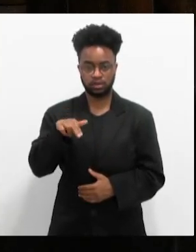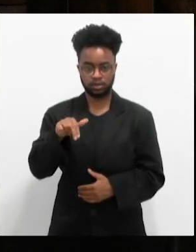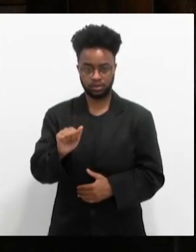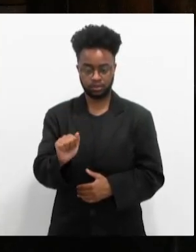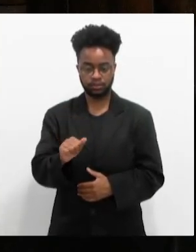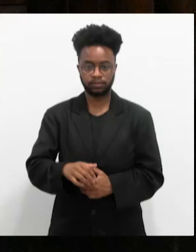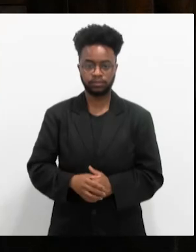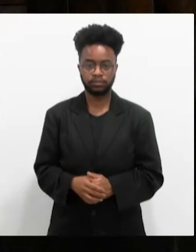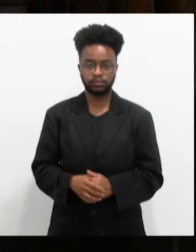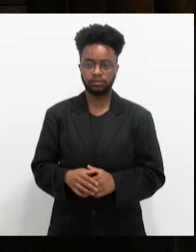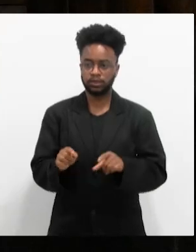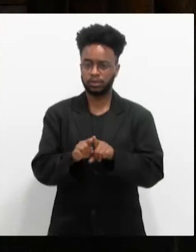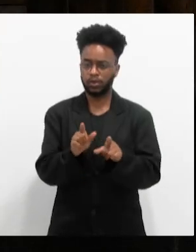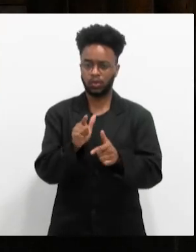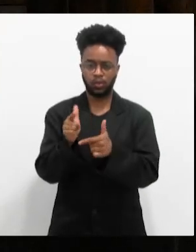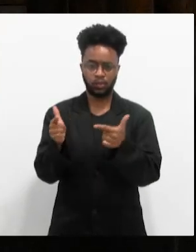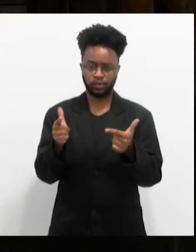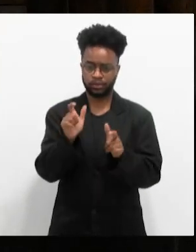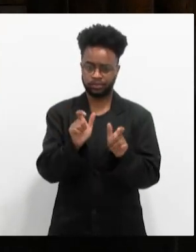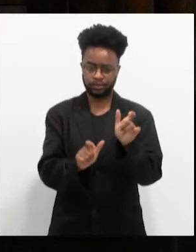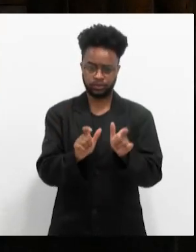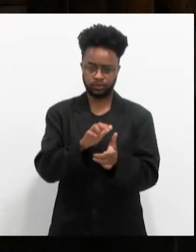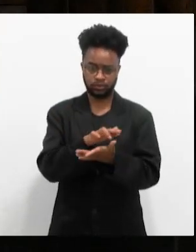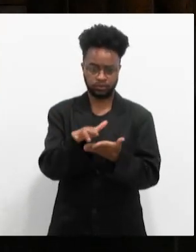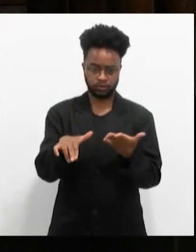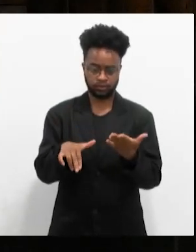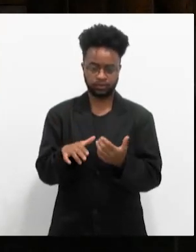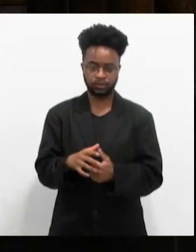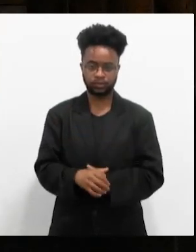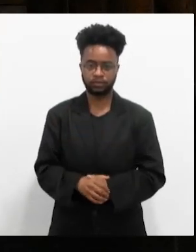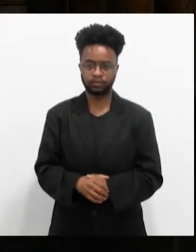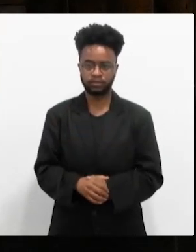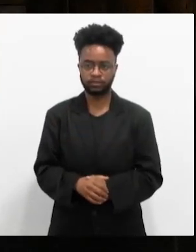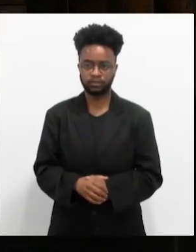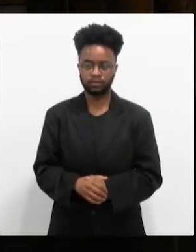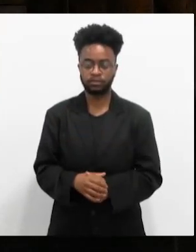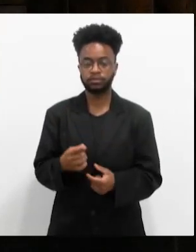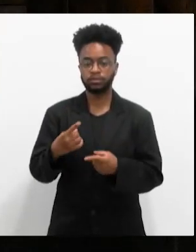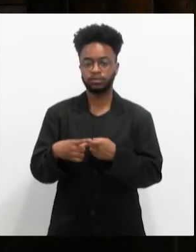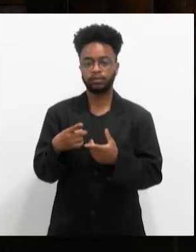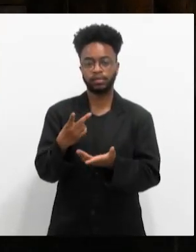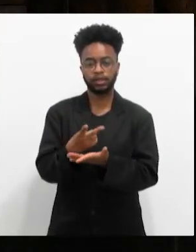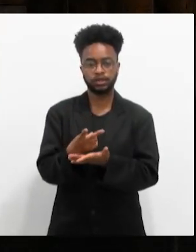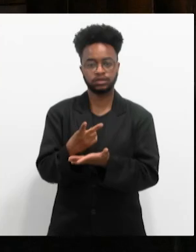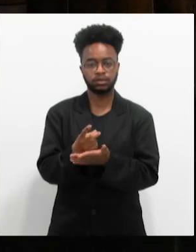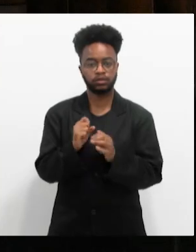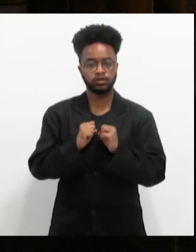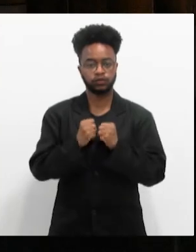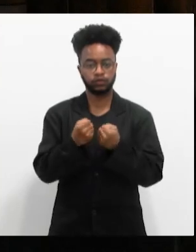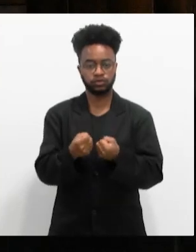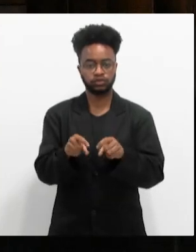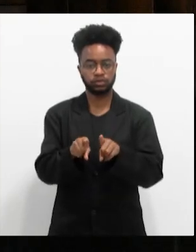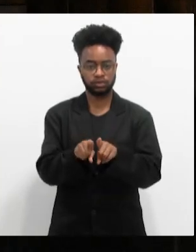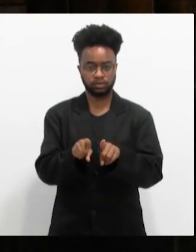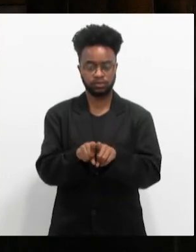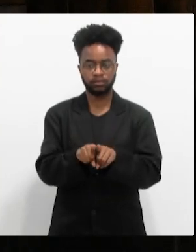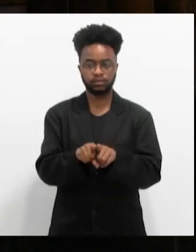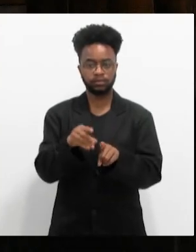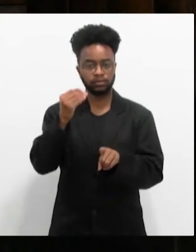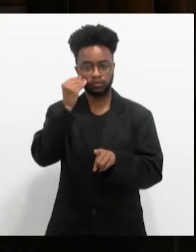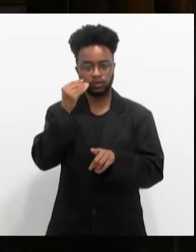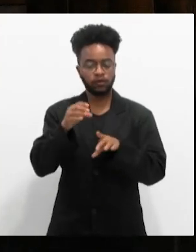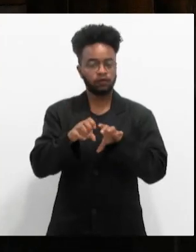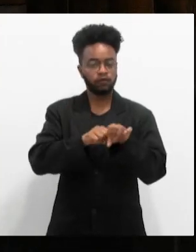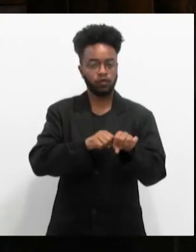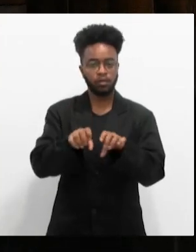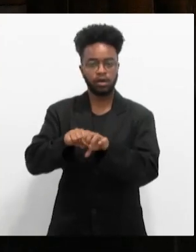entre dezenas de outros quadros, porque sempre se dedicou também a formar